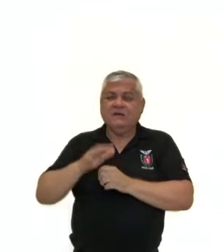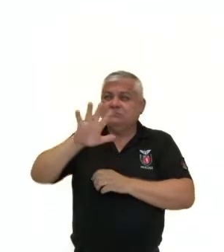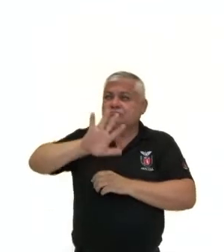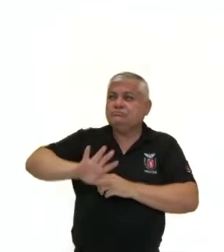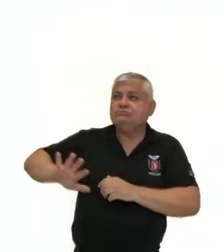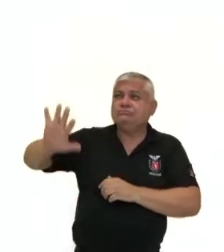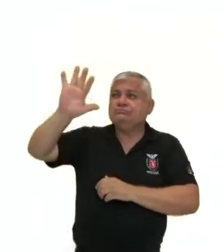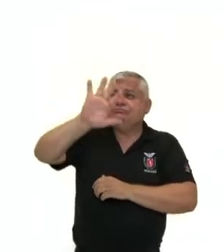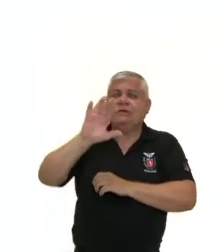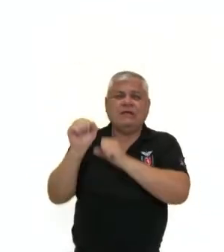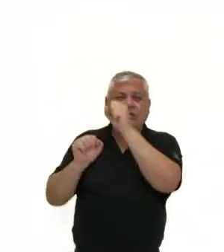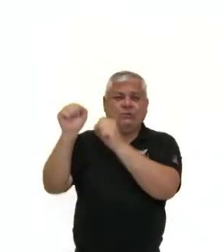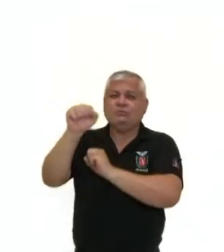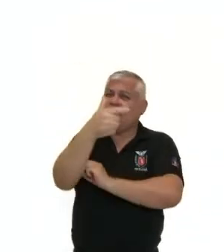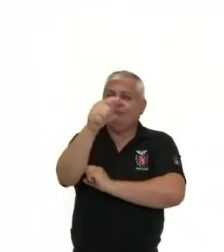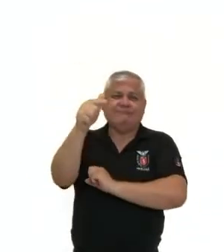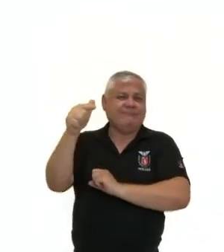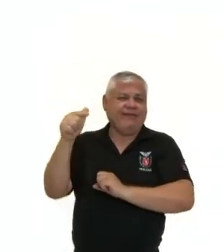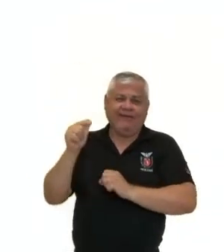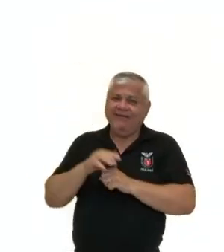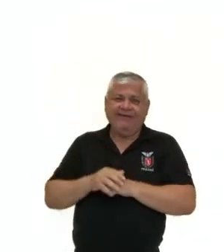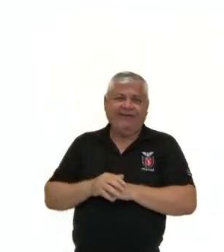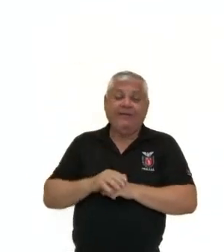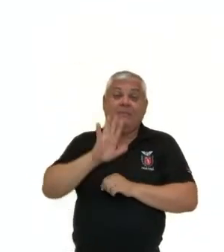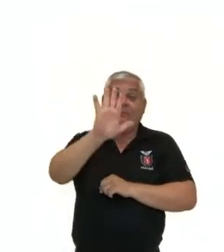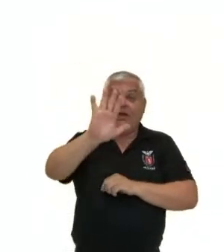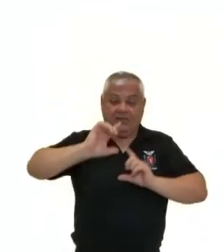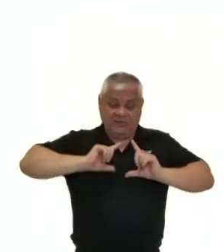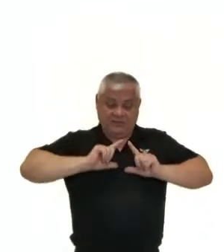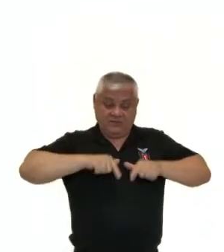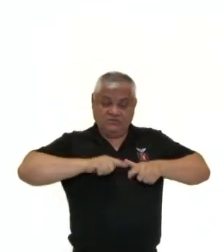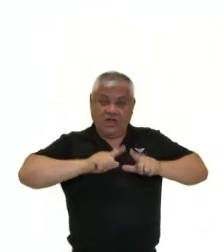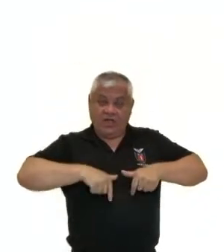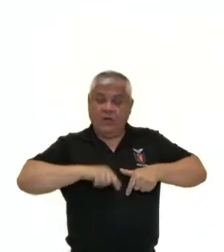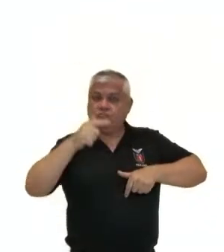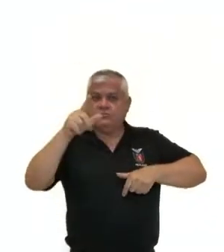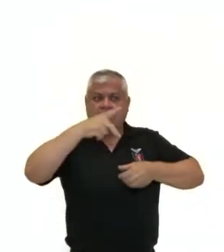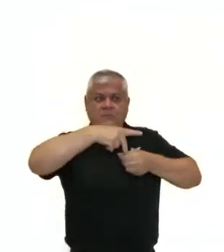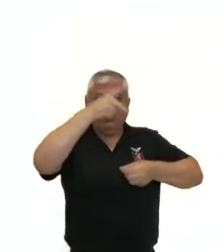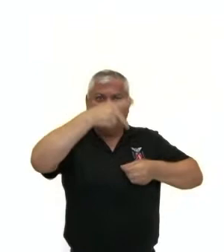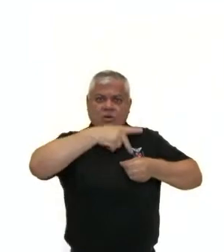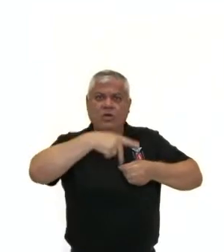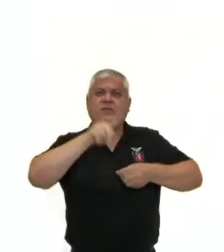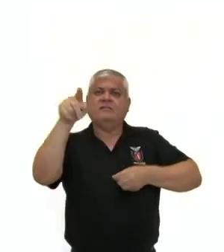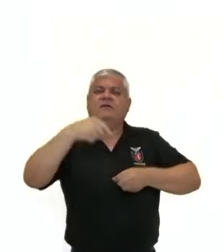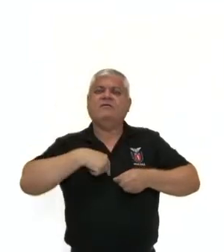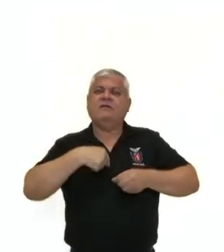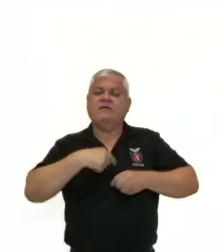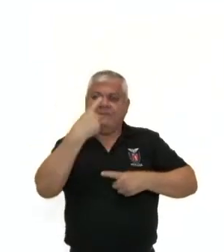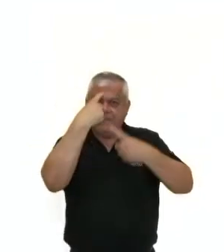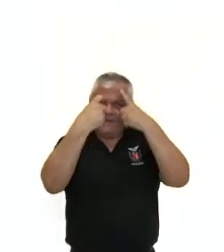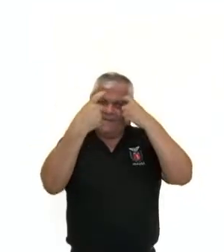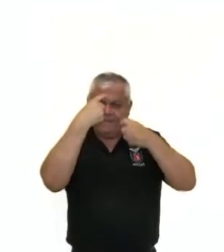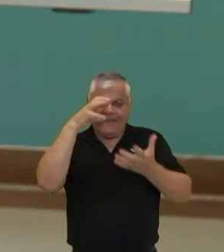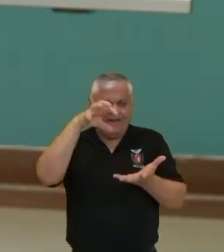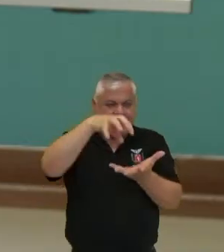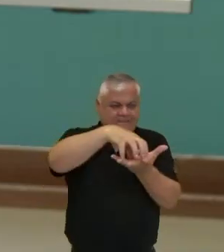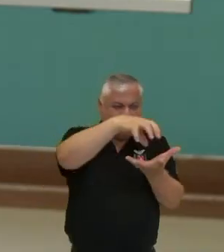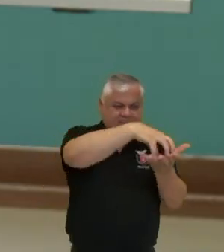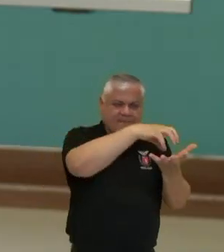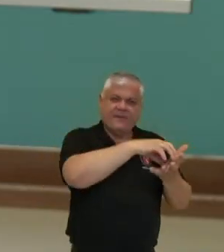industrializado Em contrapartida a Israel como o petróleo buscas industrializados